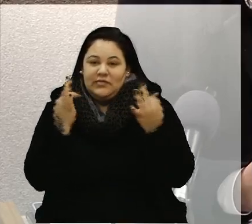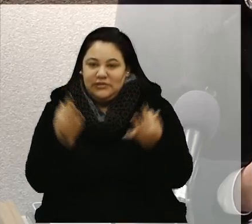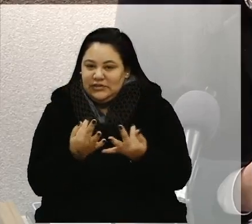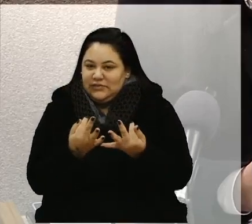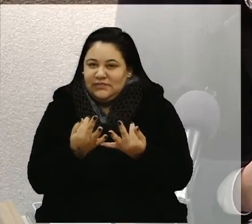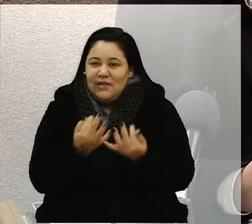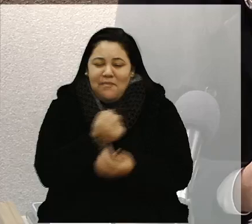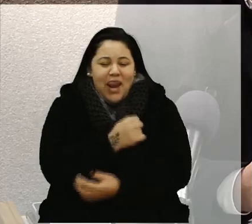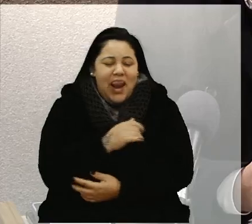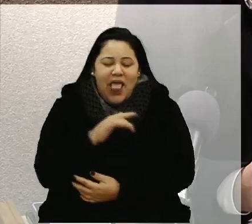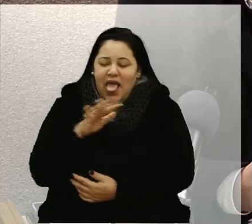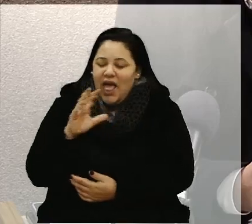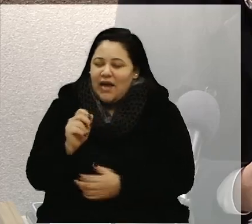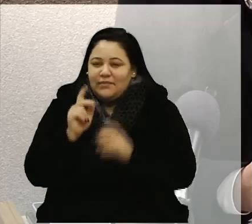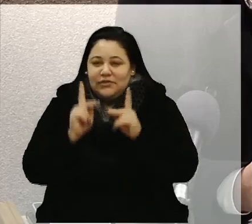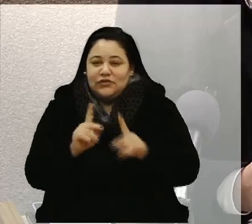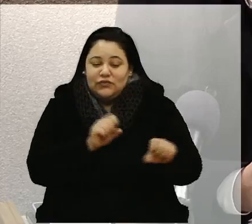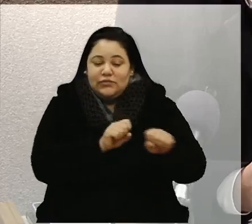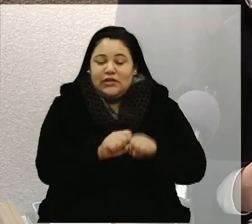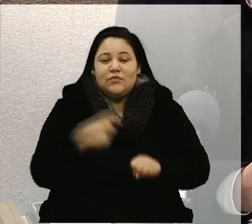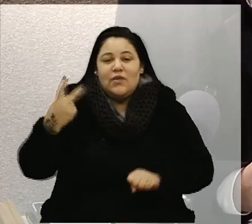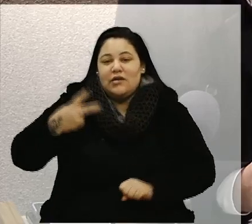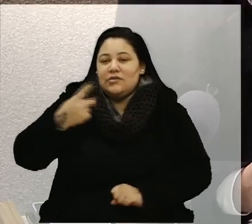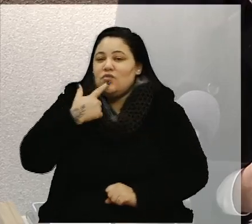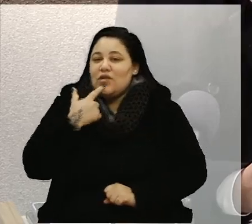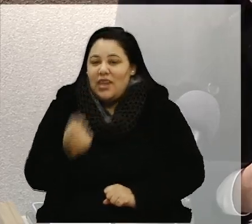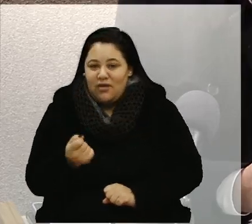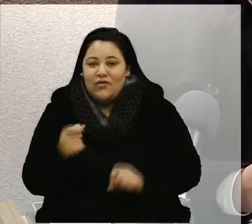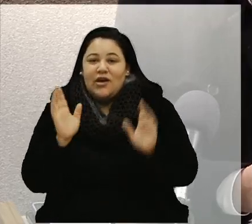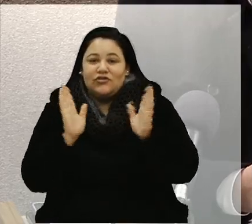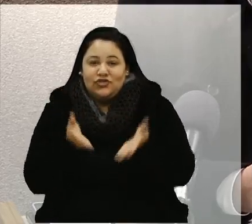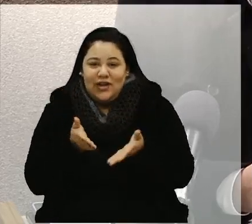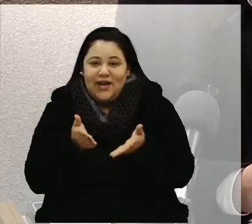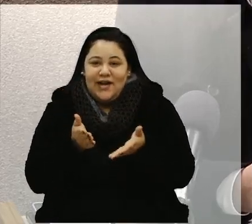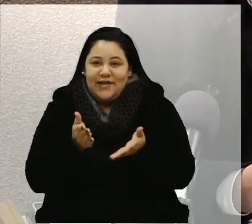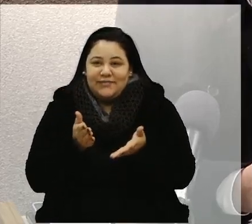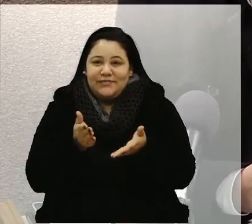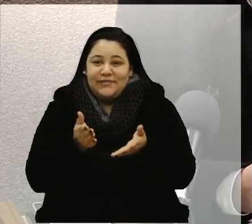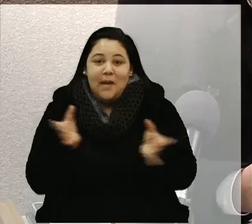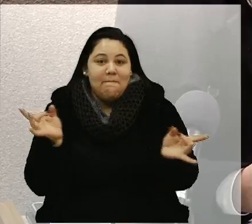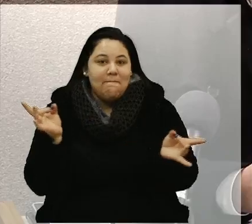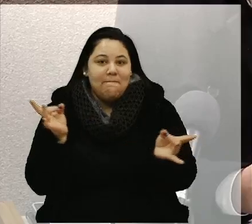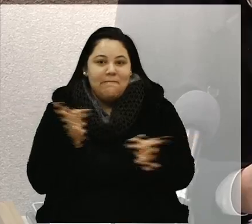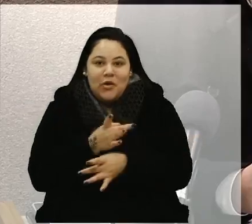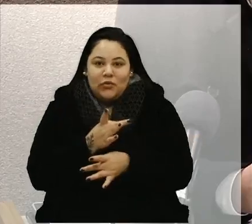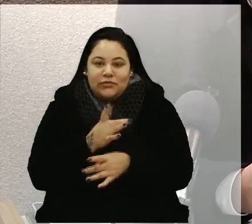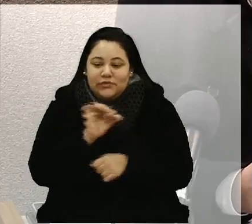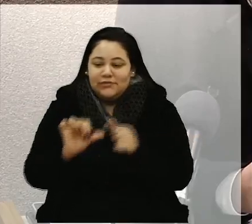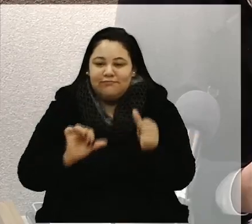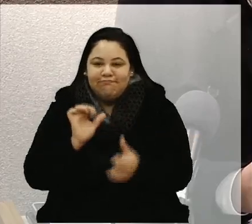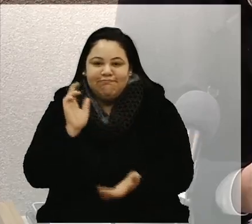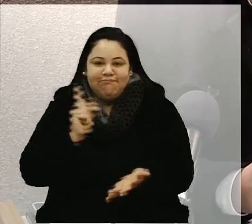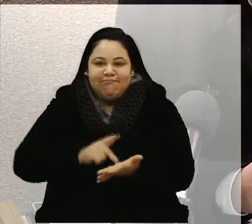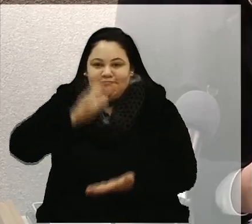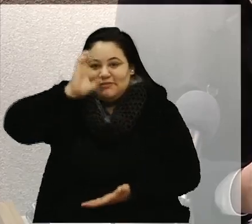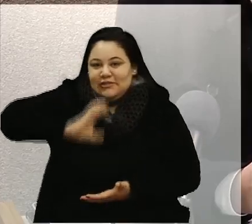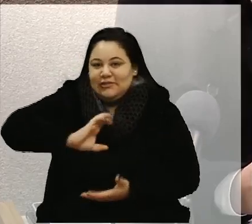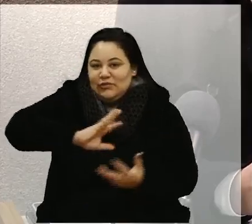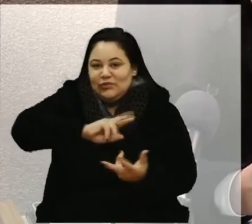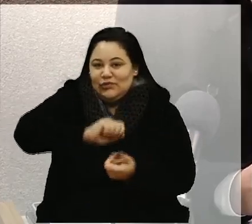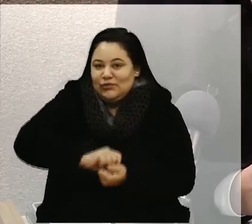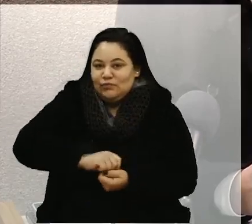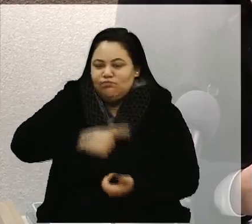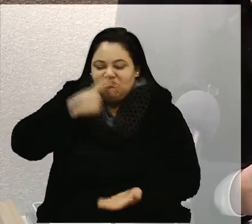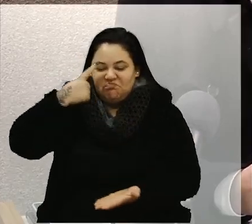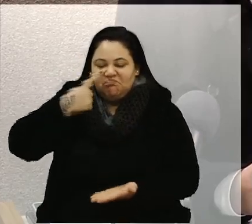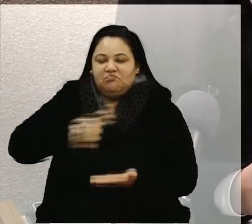pessoas formadas em uma segunda língua e preparadas para se tornarem verdadeiros cidadãos do mundo. O compromisso do IASIG é o